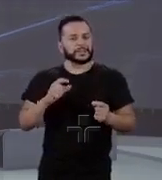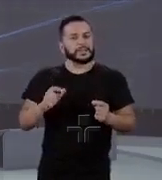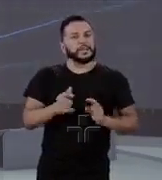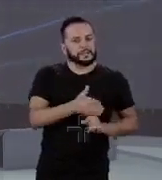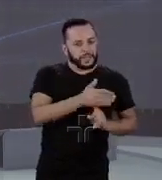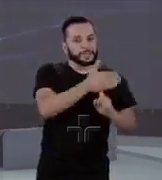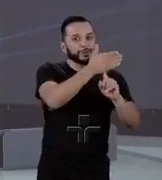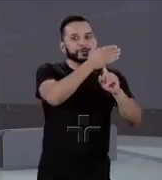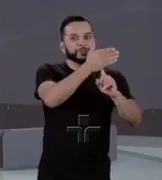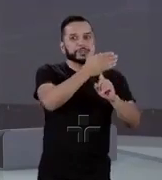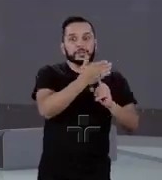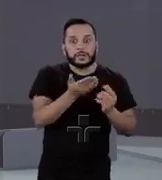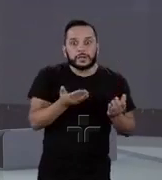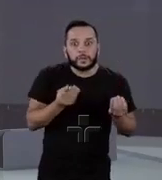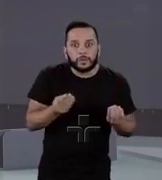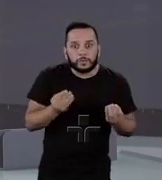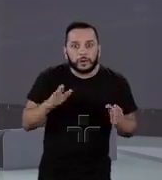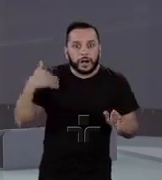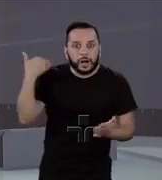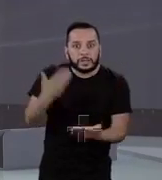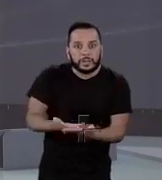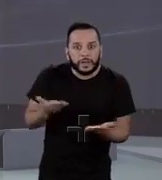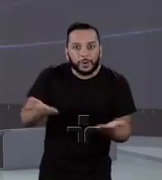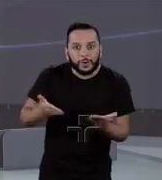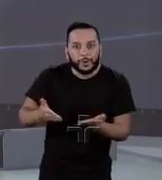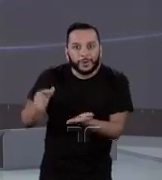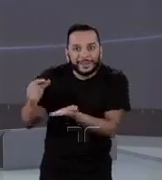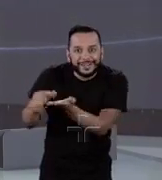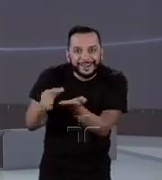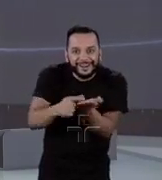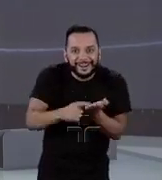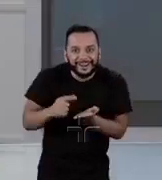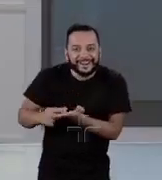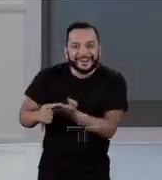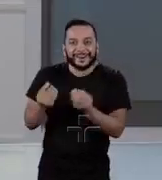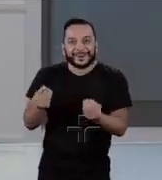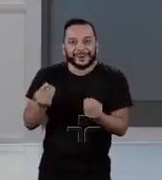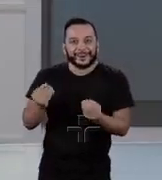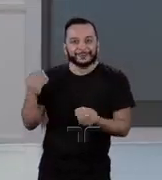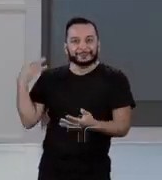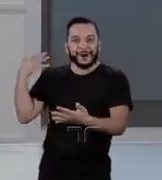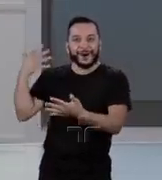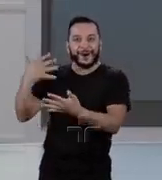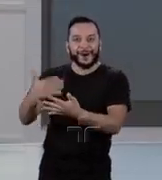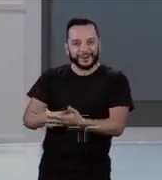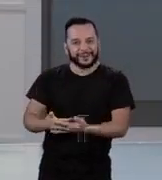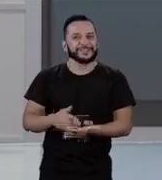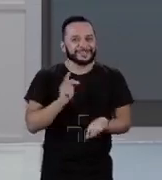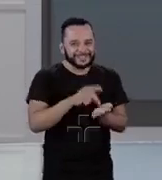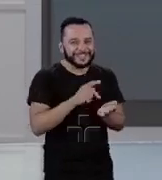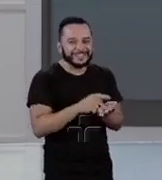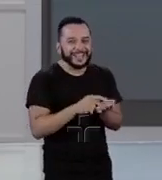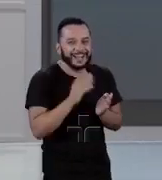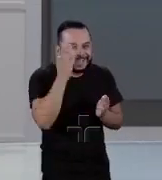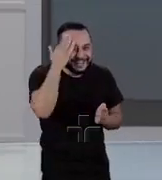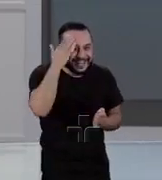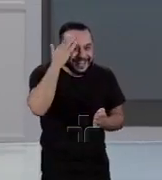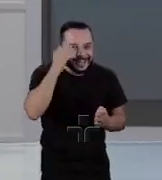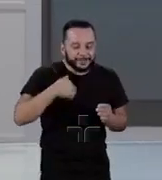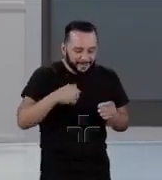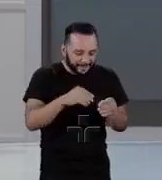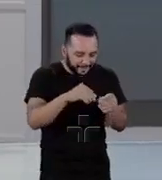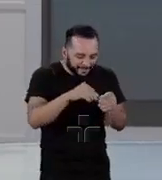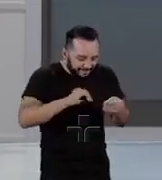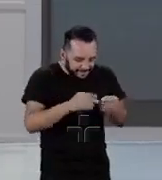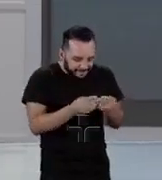as figurinhas resistem. É um Será clássico. Que explica esse fôlego? É, porque é o que ele fala, eu gosto de pegar a figurinha, de trocar